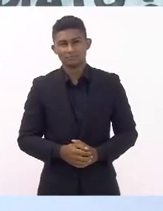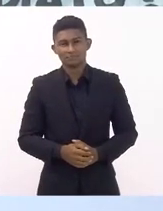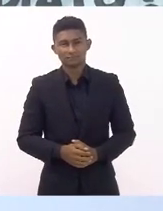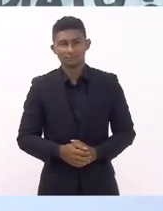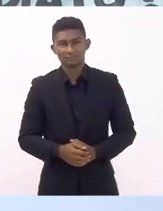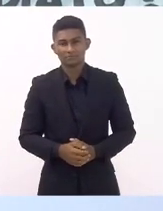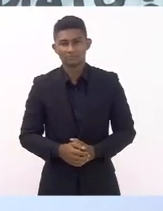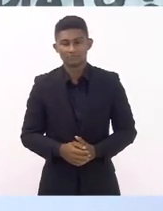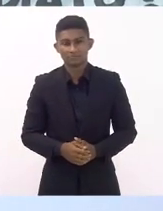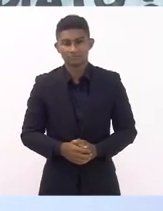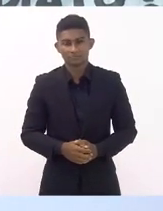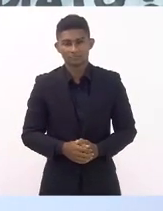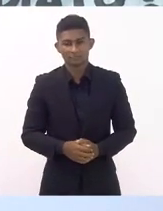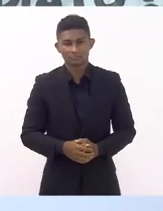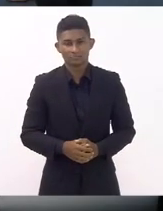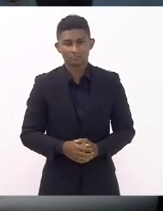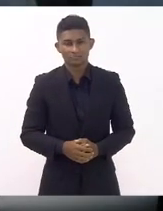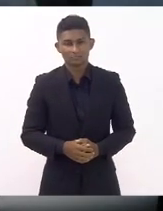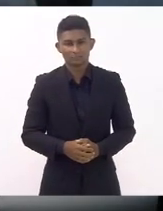presidente.